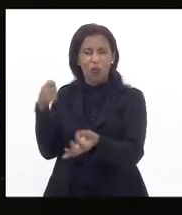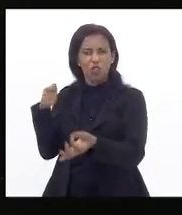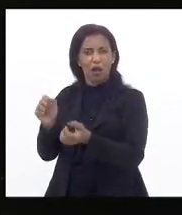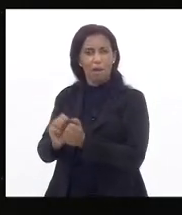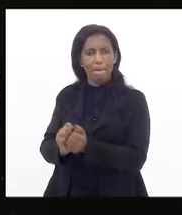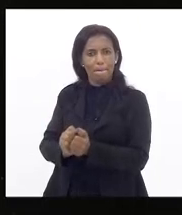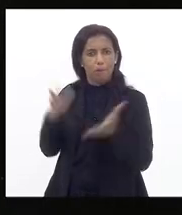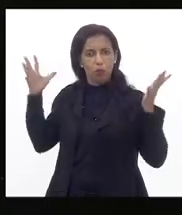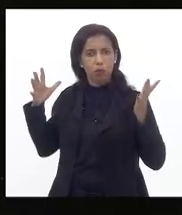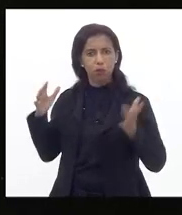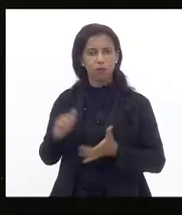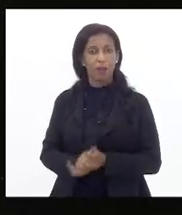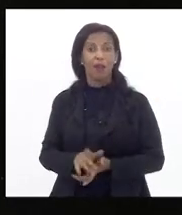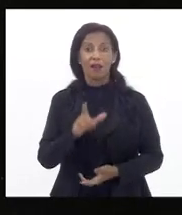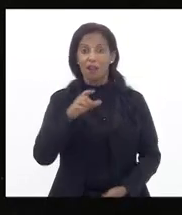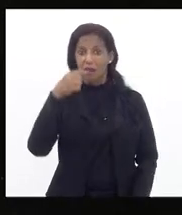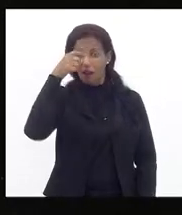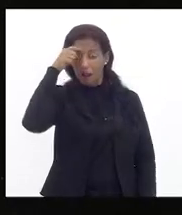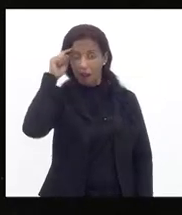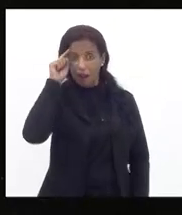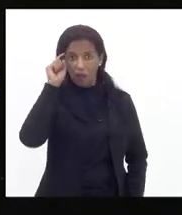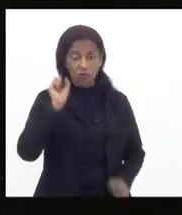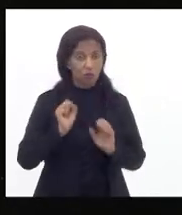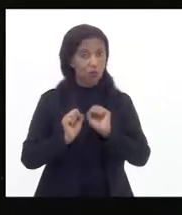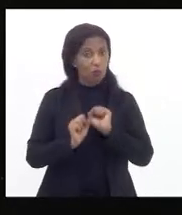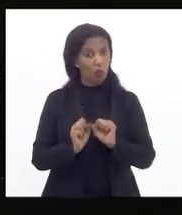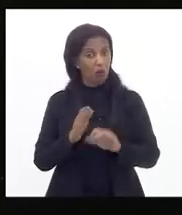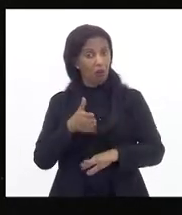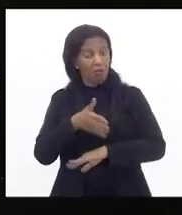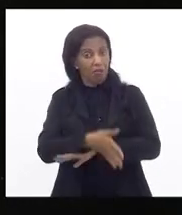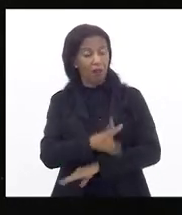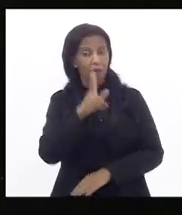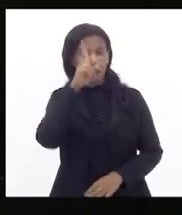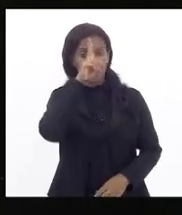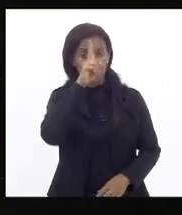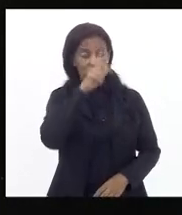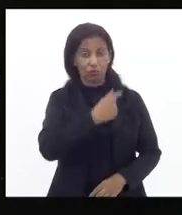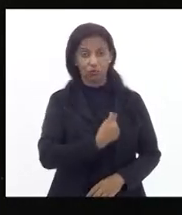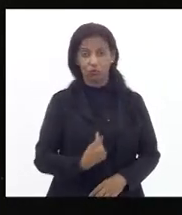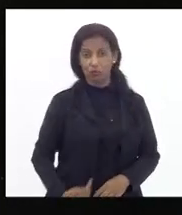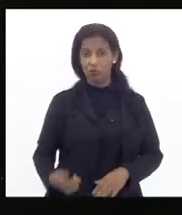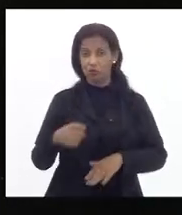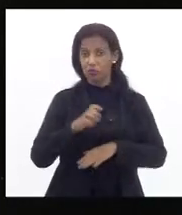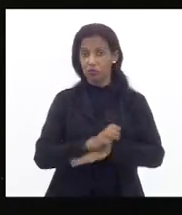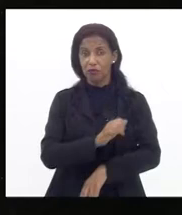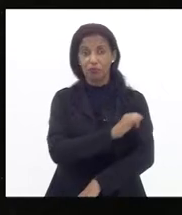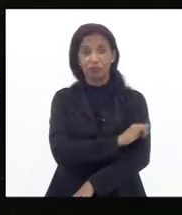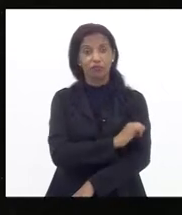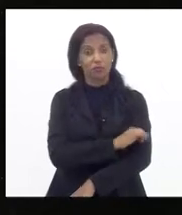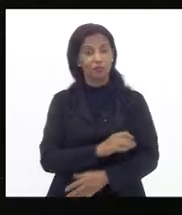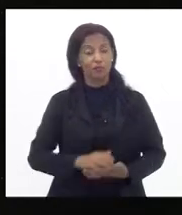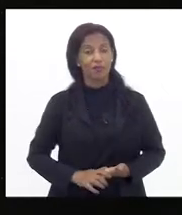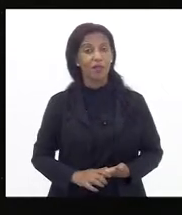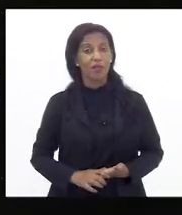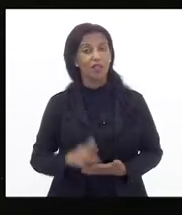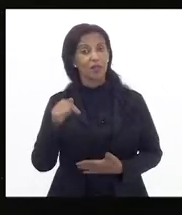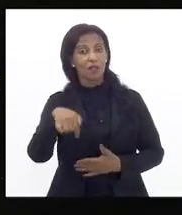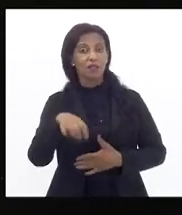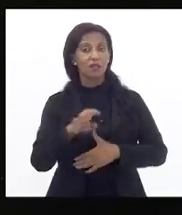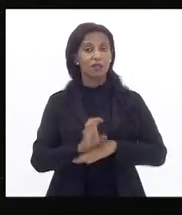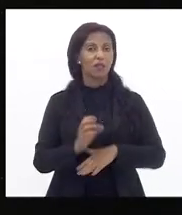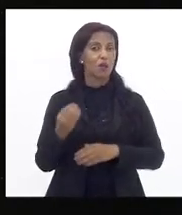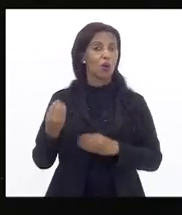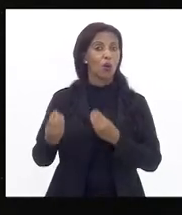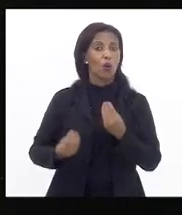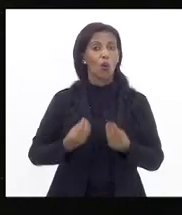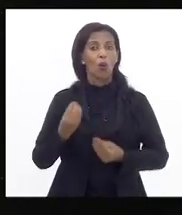pino Cláudio Castro poderá entrar para a história do Governo do Estado do Rio de Janeiro e desse estado